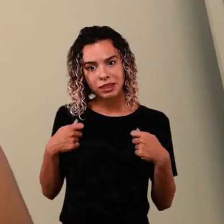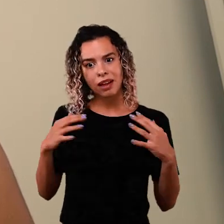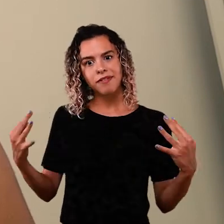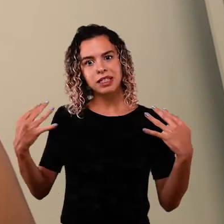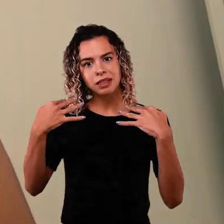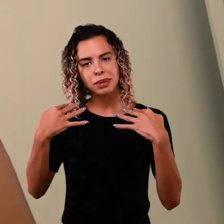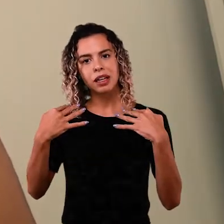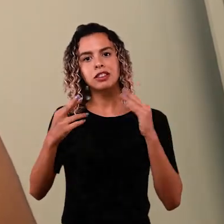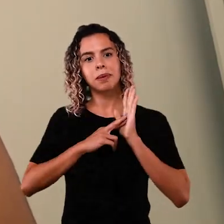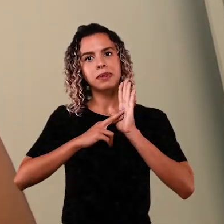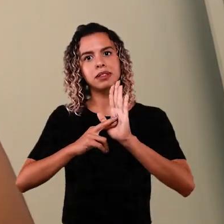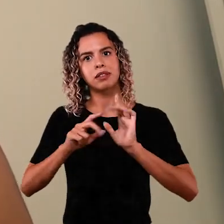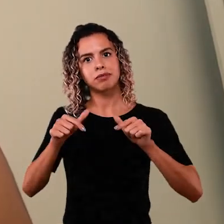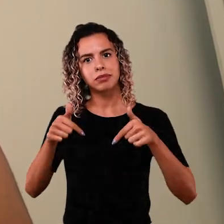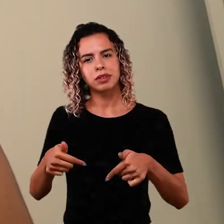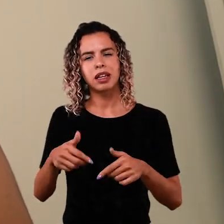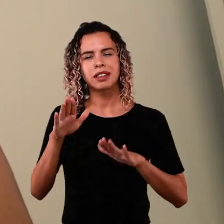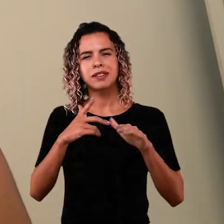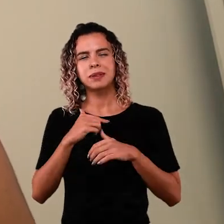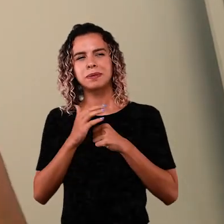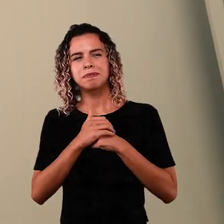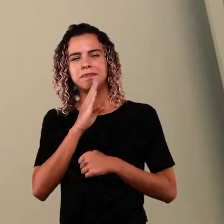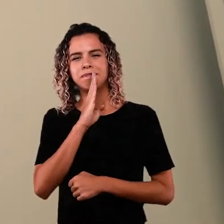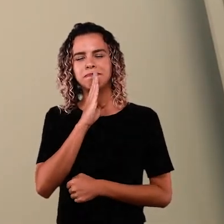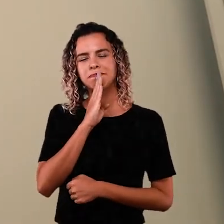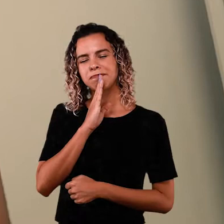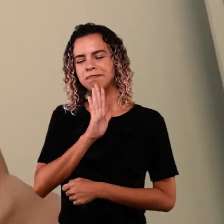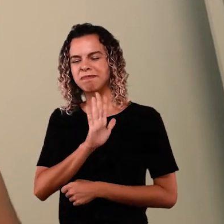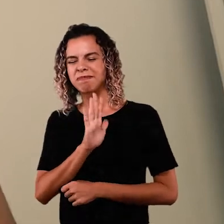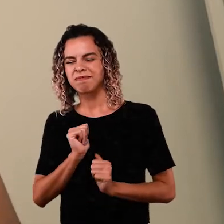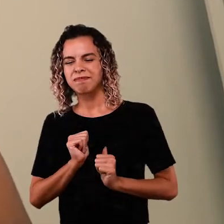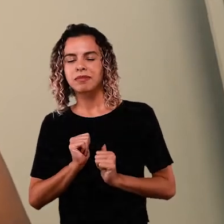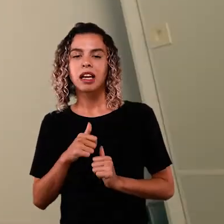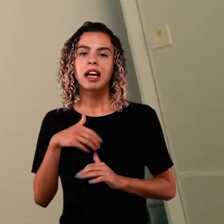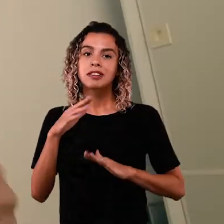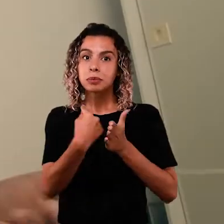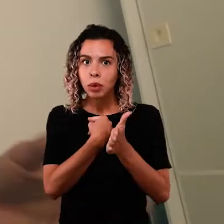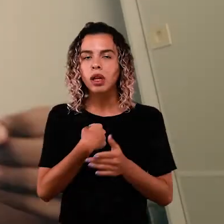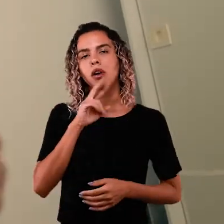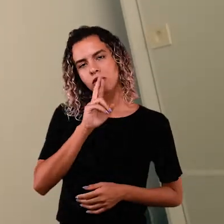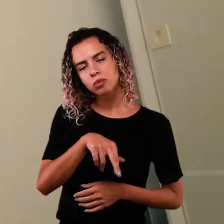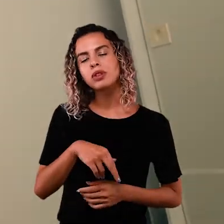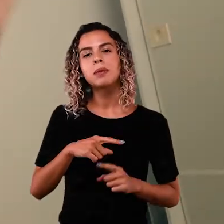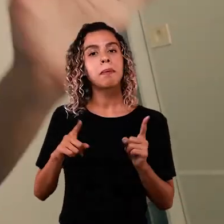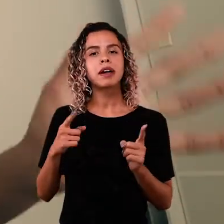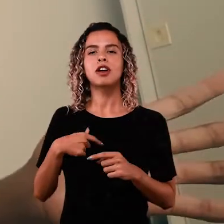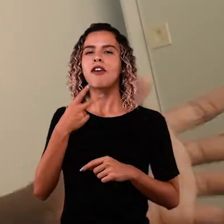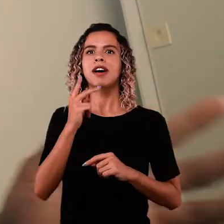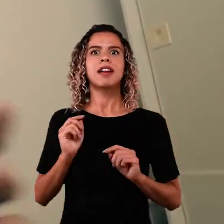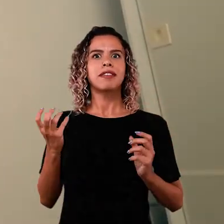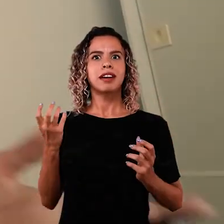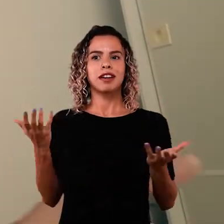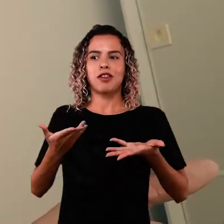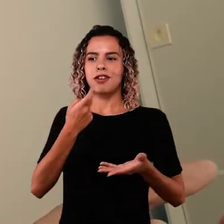de visibilidade de pessoas que representem a causa, né? Então eu ficava mais escondida, mais na minha. Se alguém perguntava, eu falava, mas eu não chegava, né?